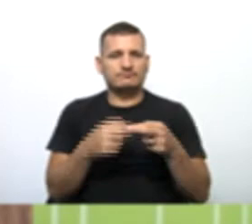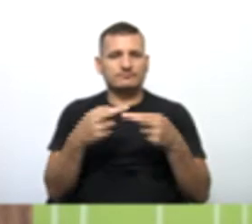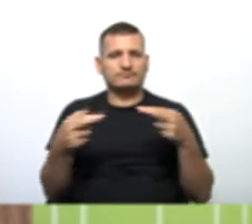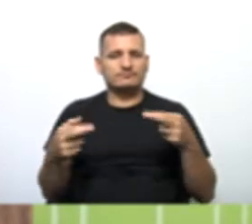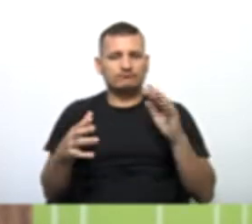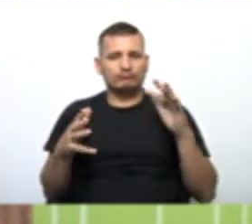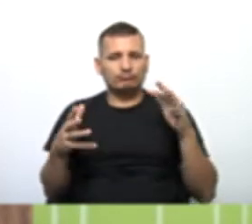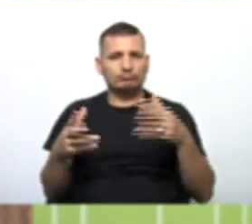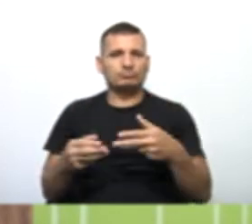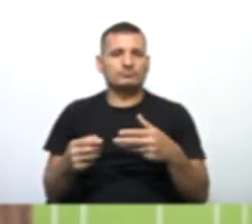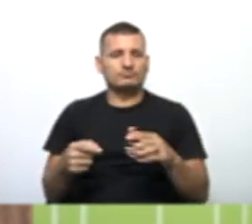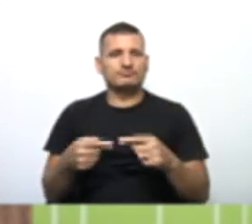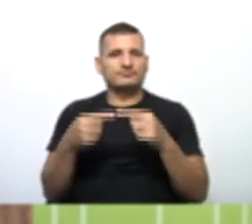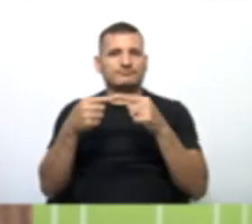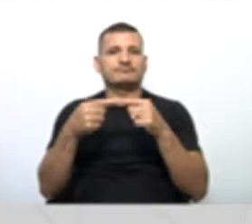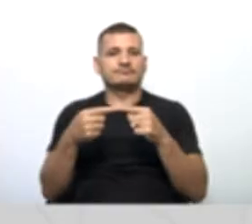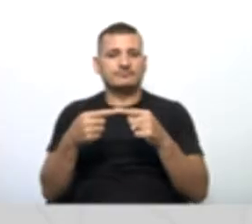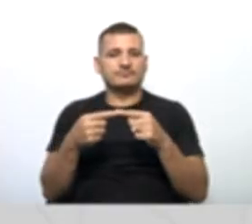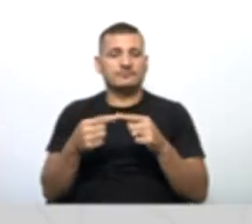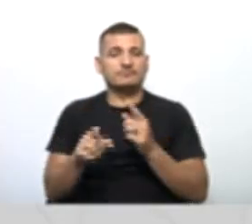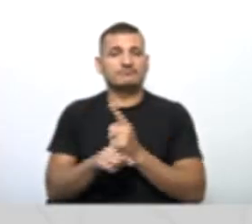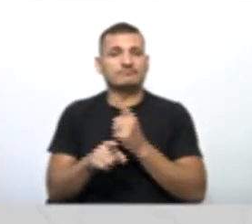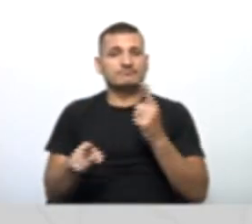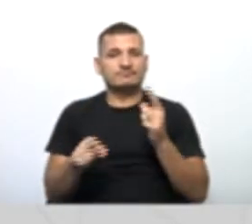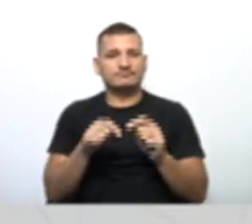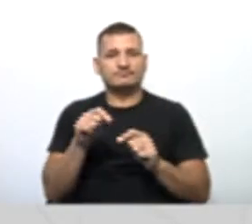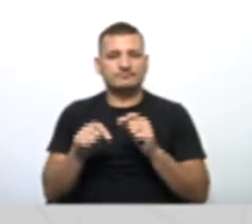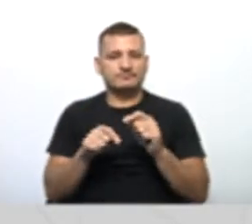tudo, né? E a gente descobriu